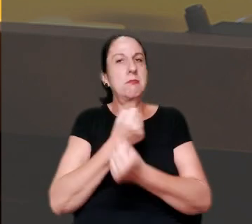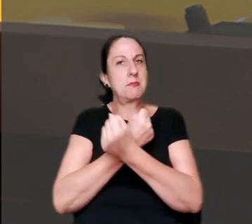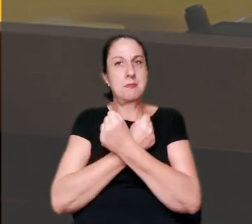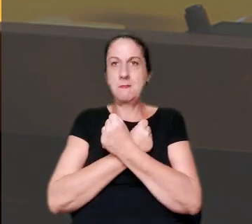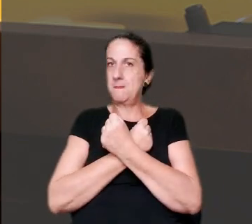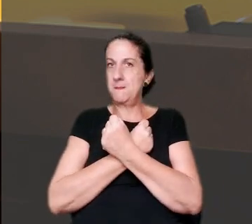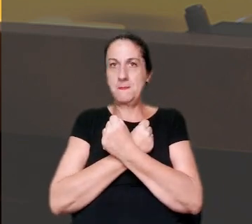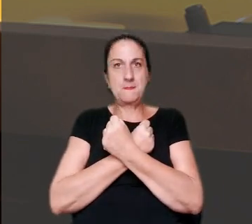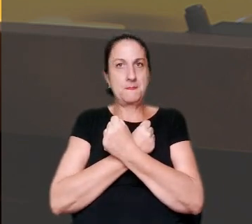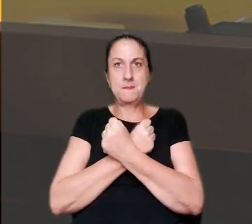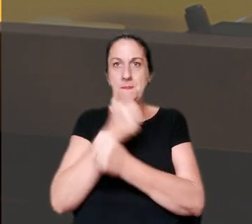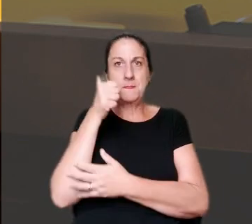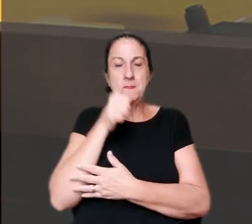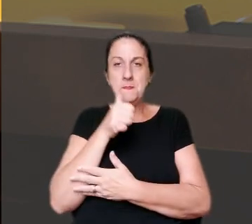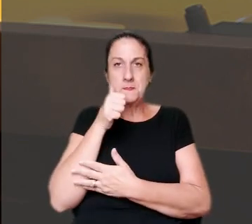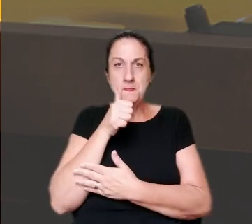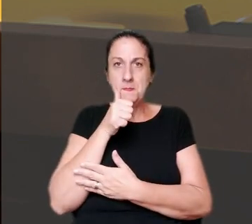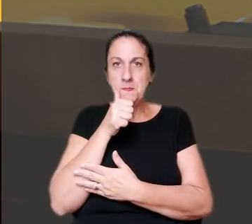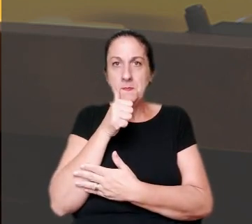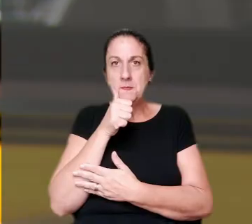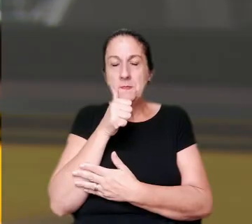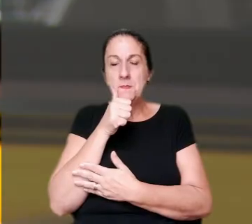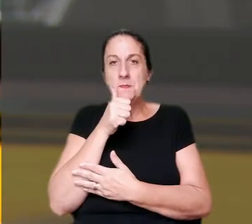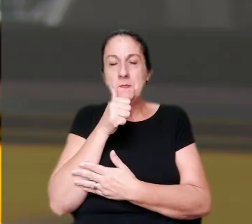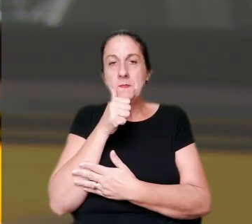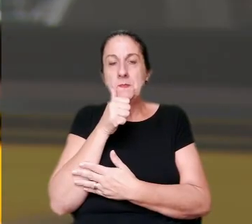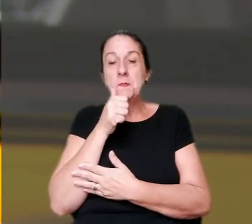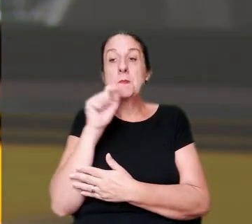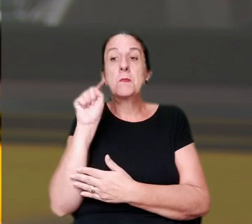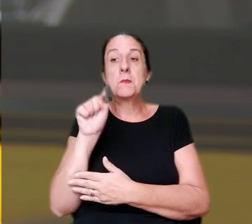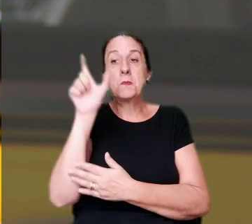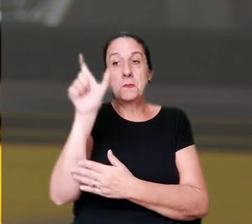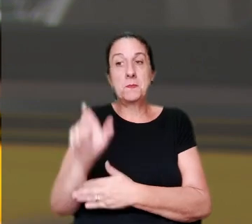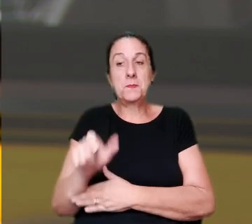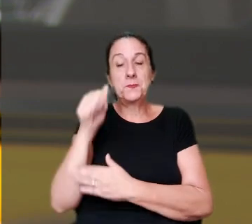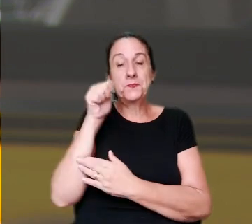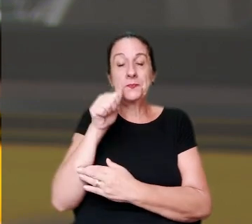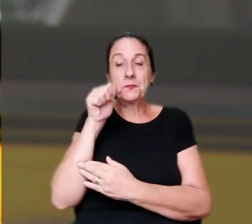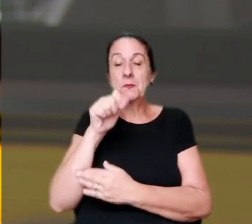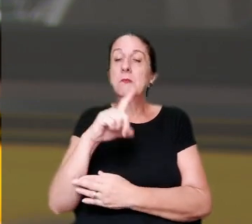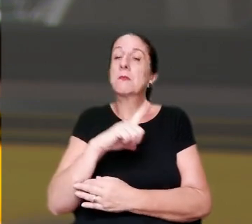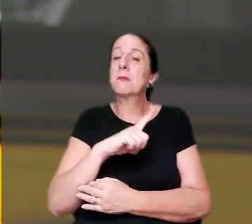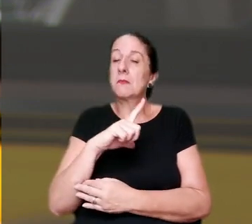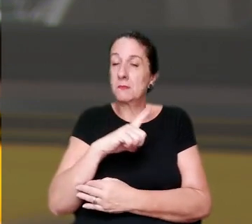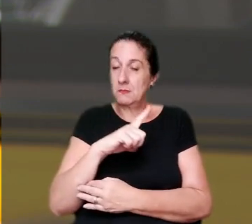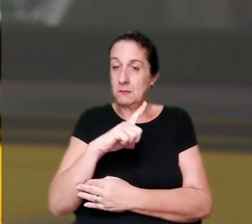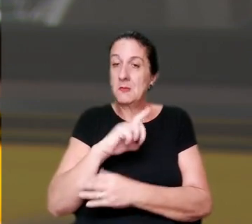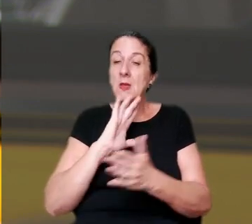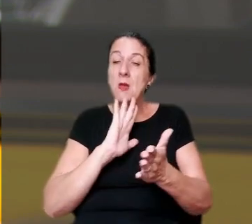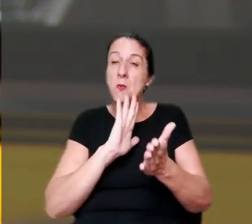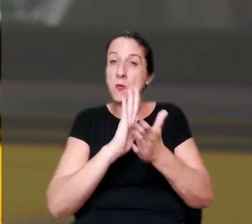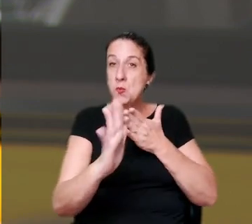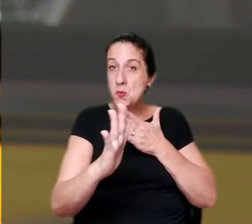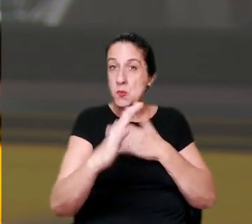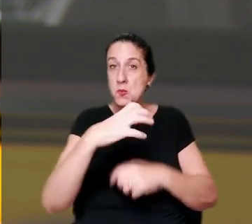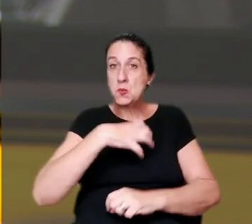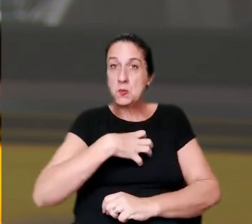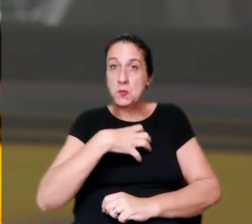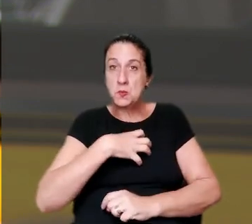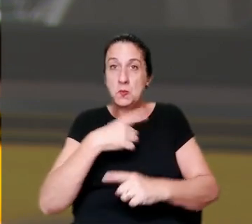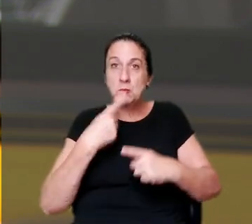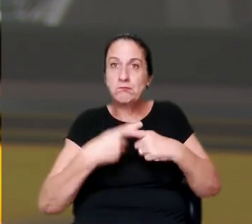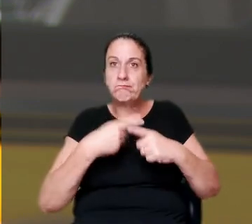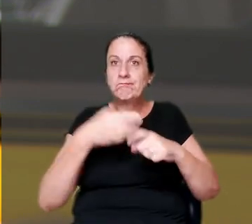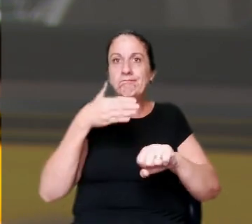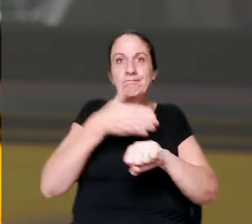ela não era escrava, e como ela teve de fugir da